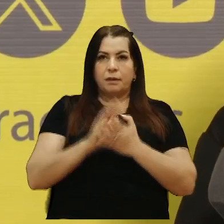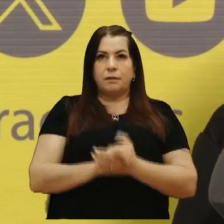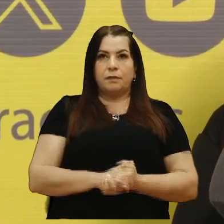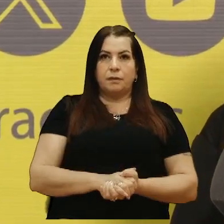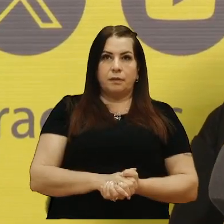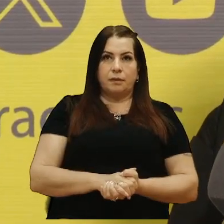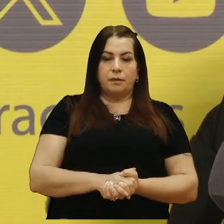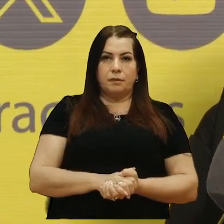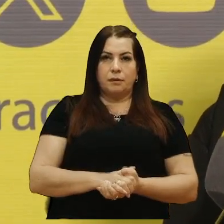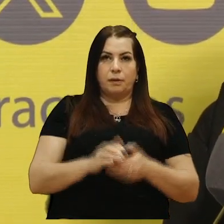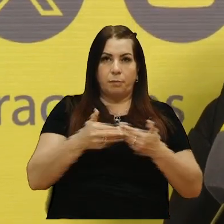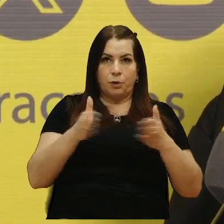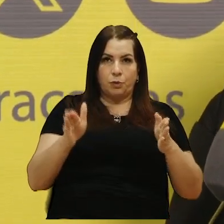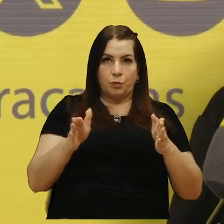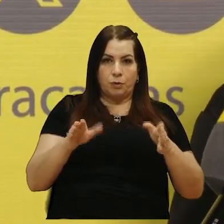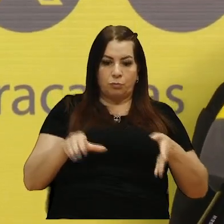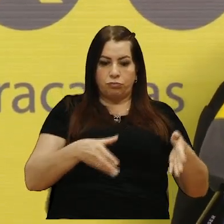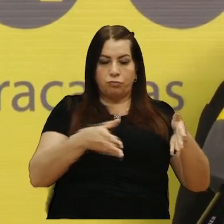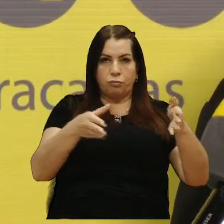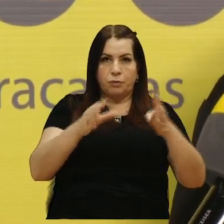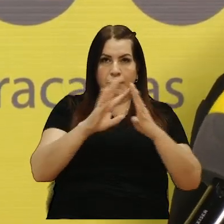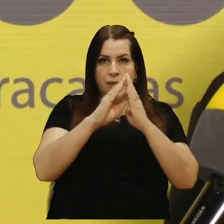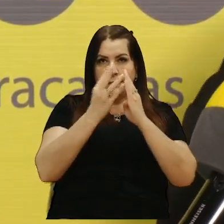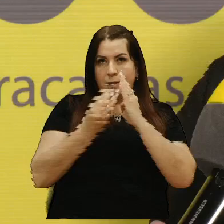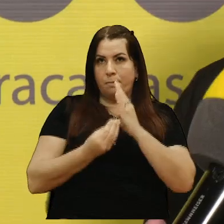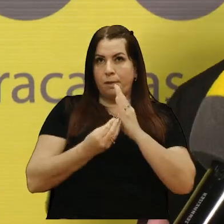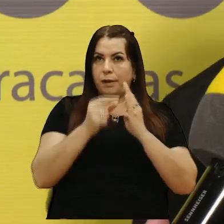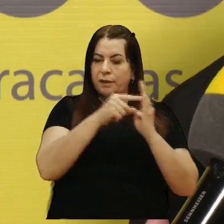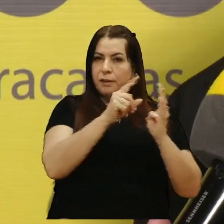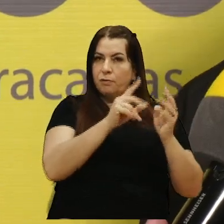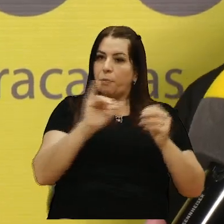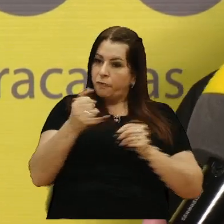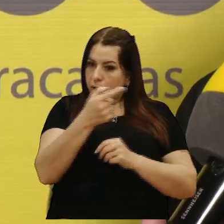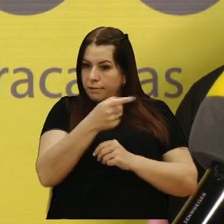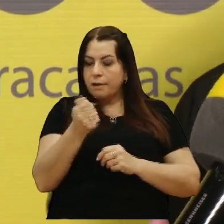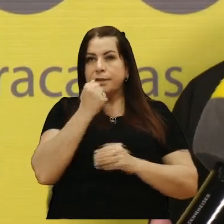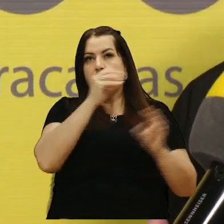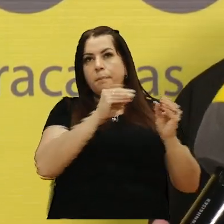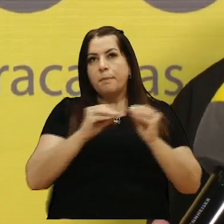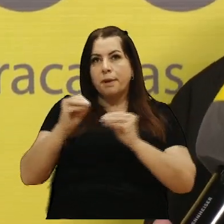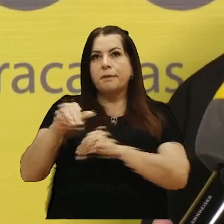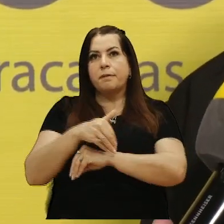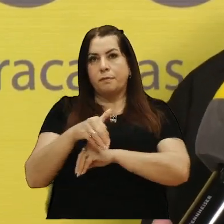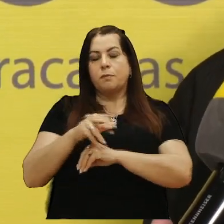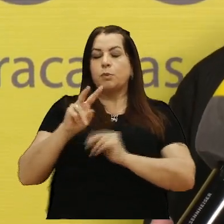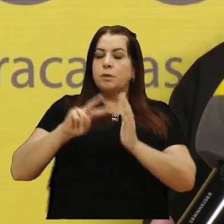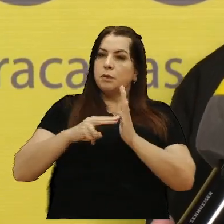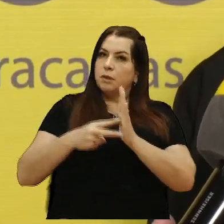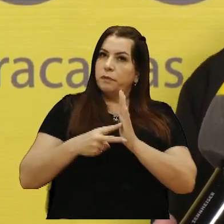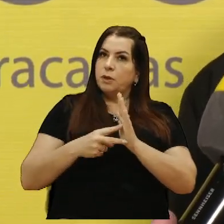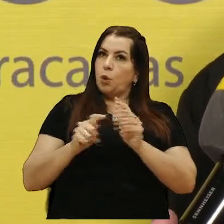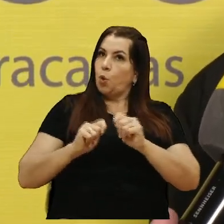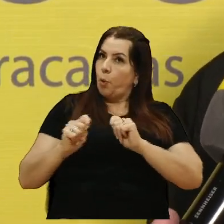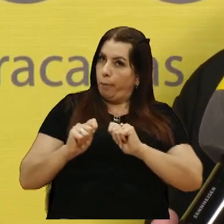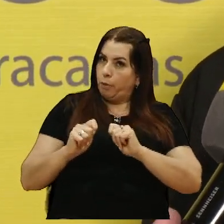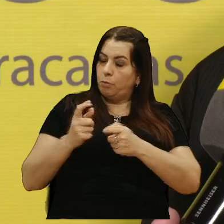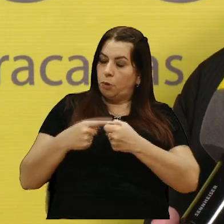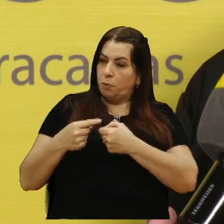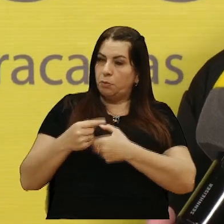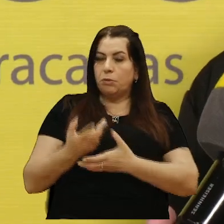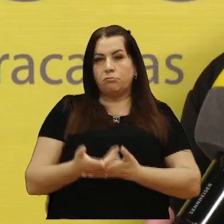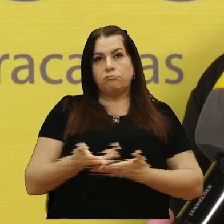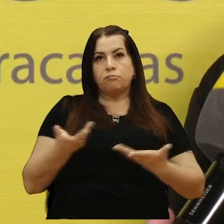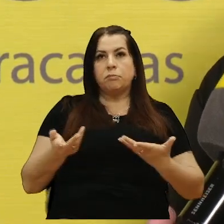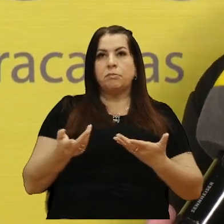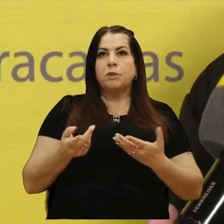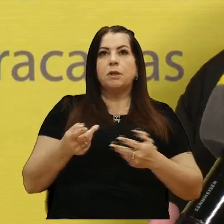da abertura das canalizações do SAMAI, nós vamos reaproveitar essa pedra. Significa economia para o município. Então, eu estou